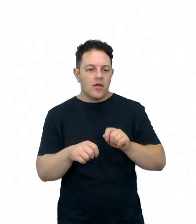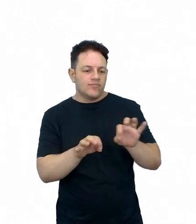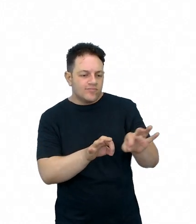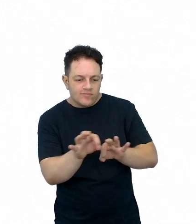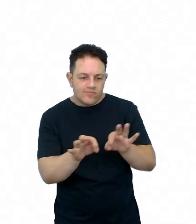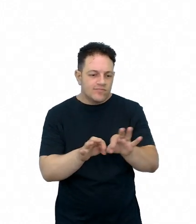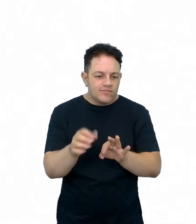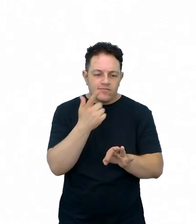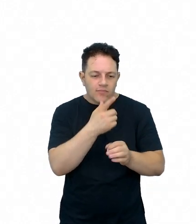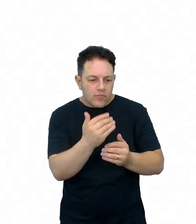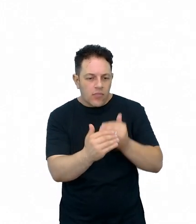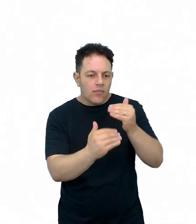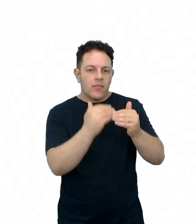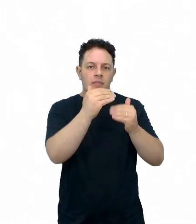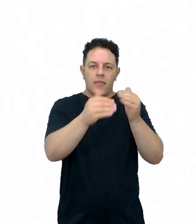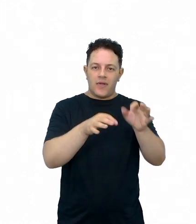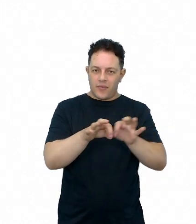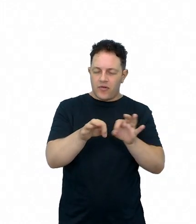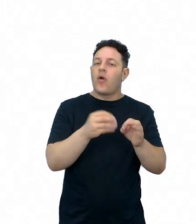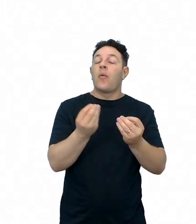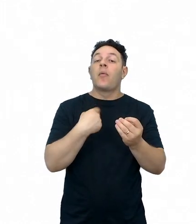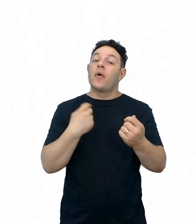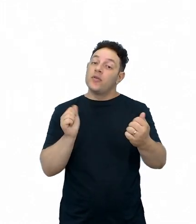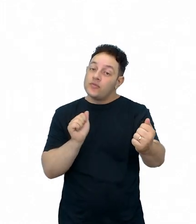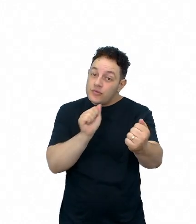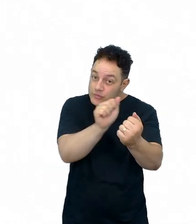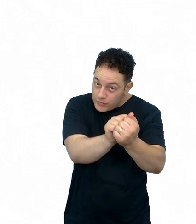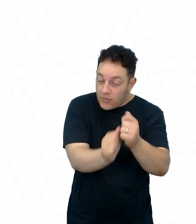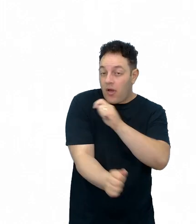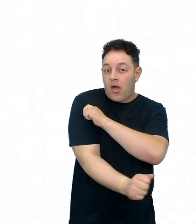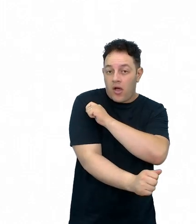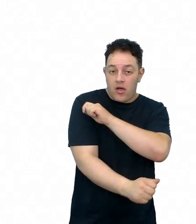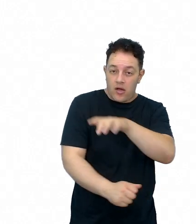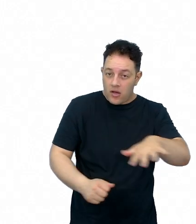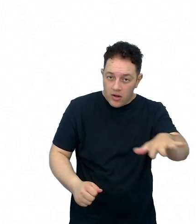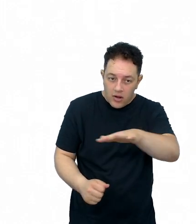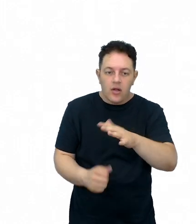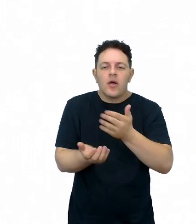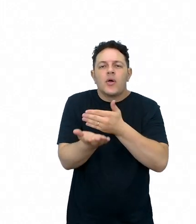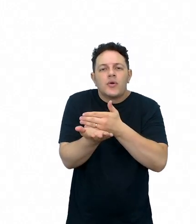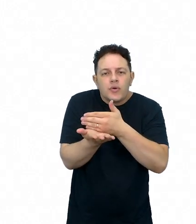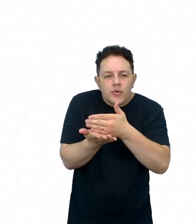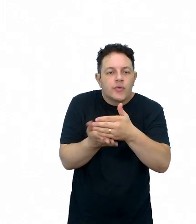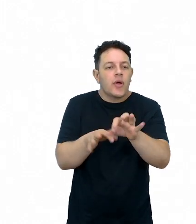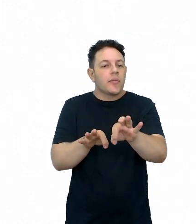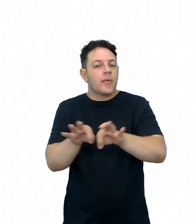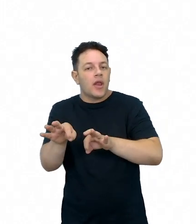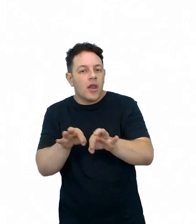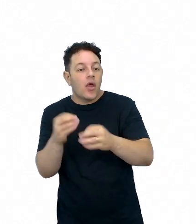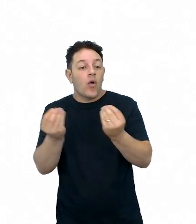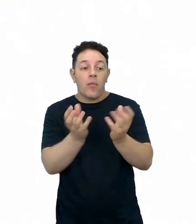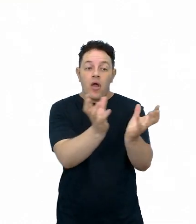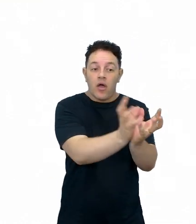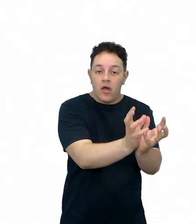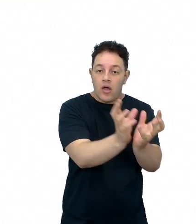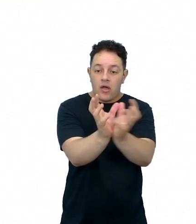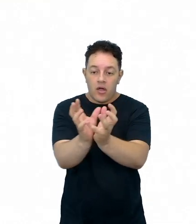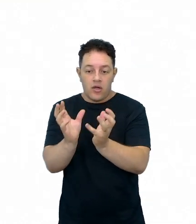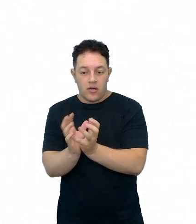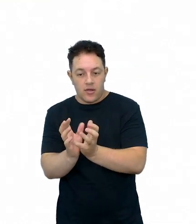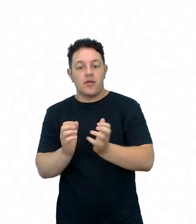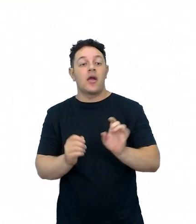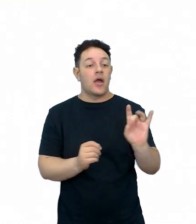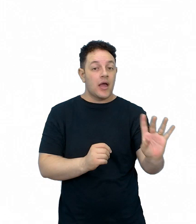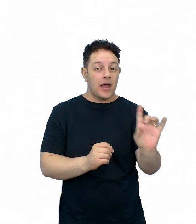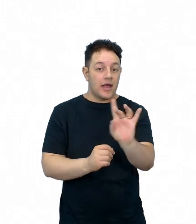preciso fazer, junto com os estudantes, a introdução e o planejamento em equipe do projeto. Então,